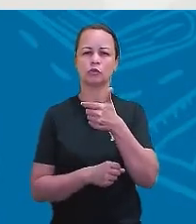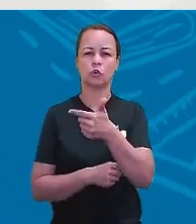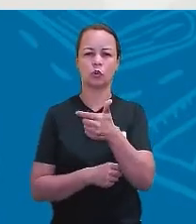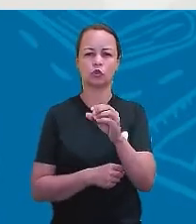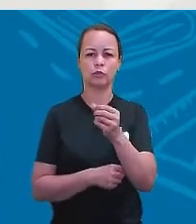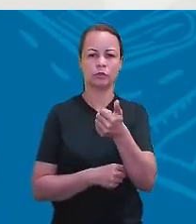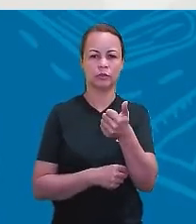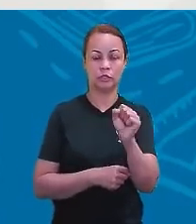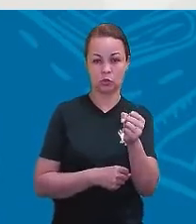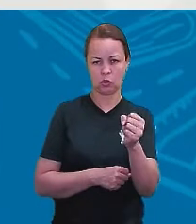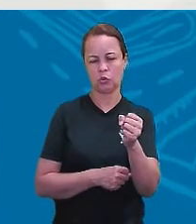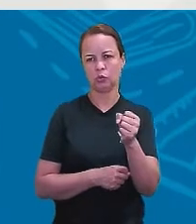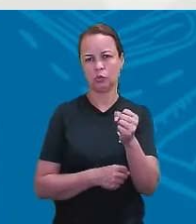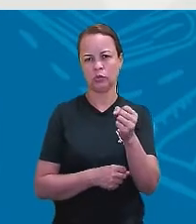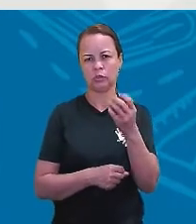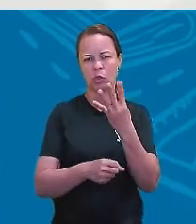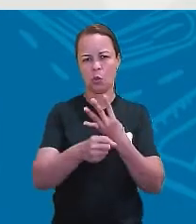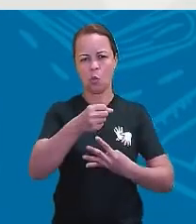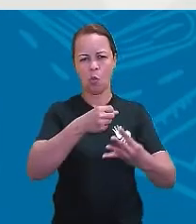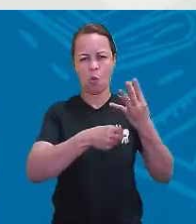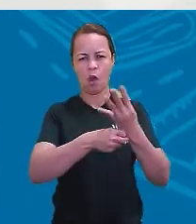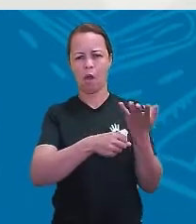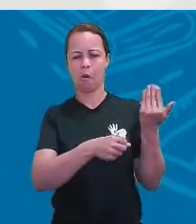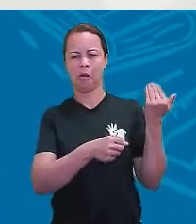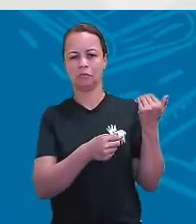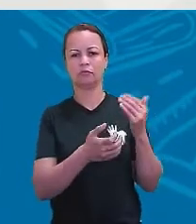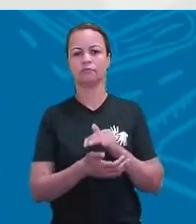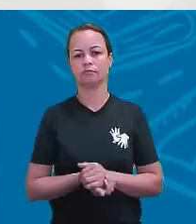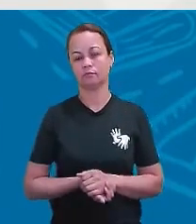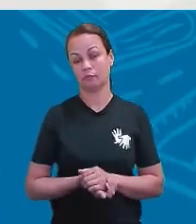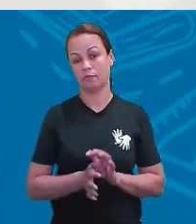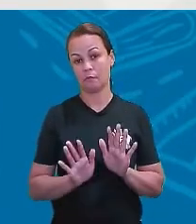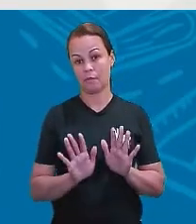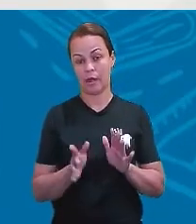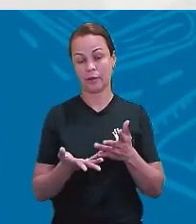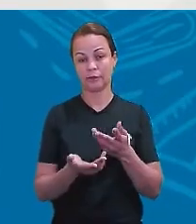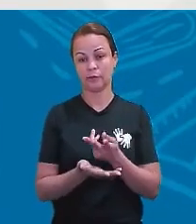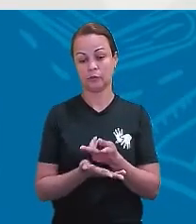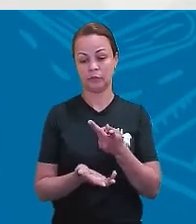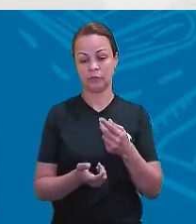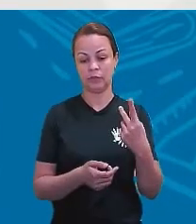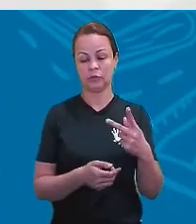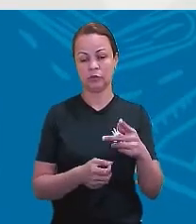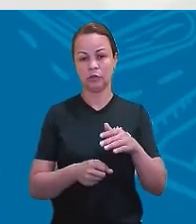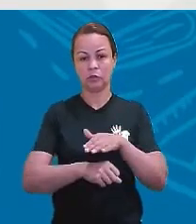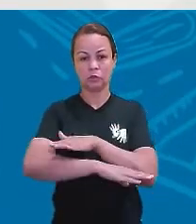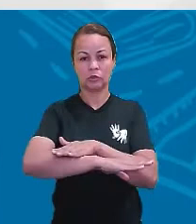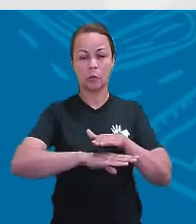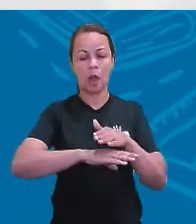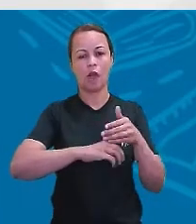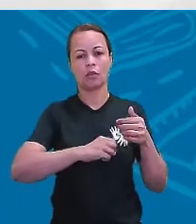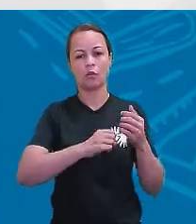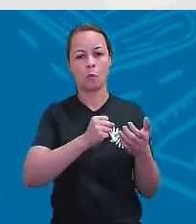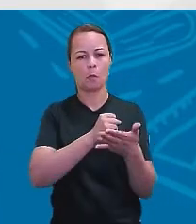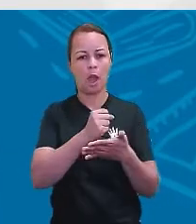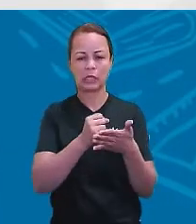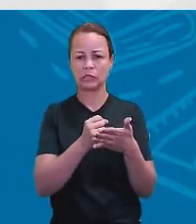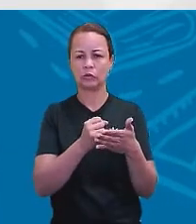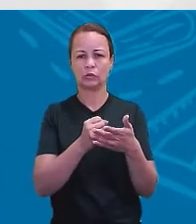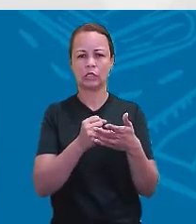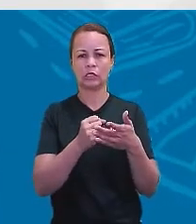dados de 4 anos atrás. Mas aí a situação, né, a qual se encontra o saneamento básico do nosso Brasil não está